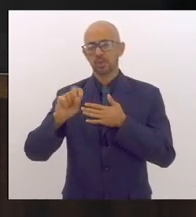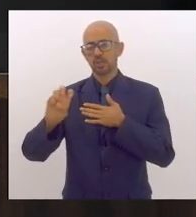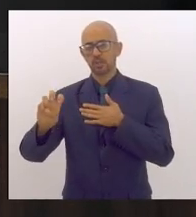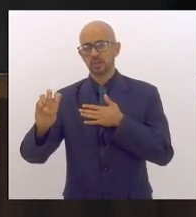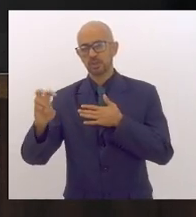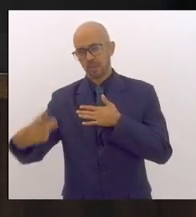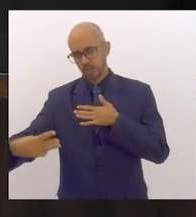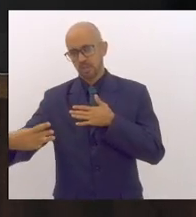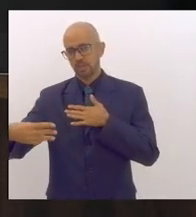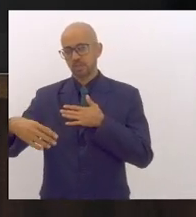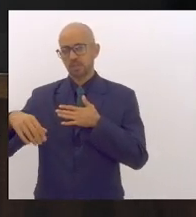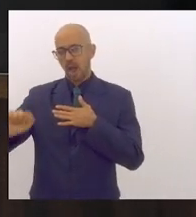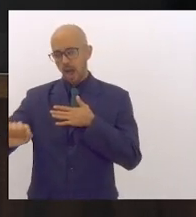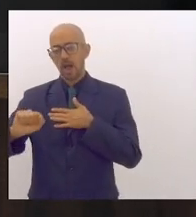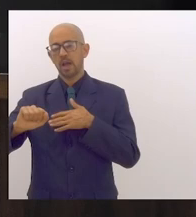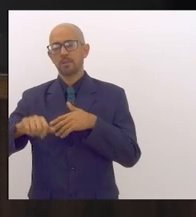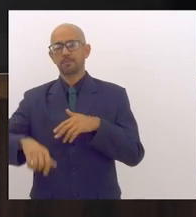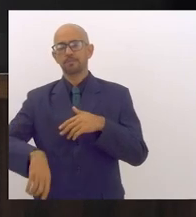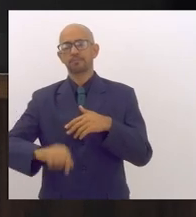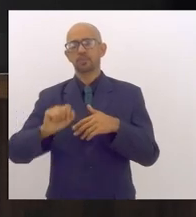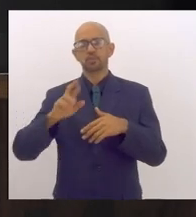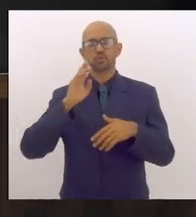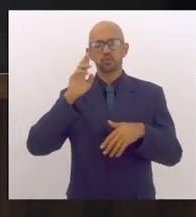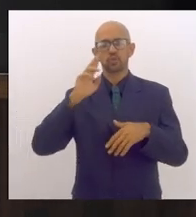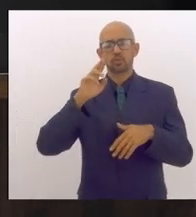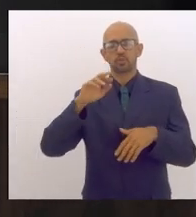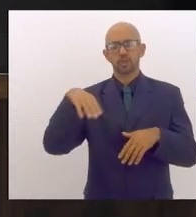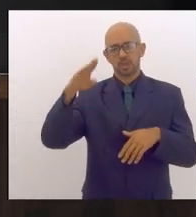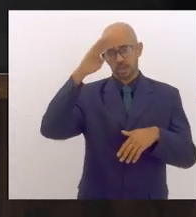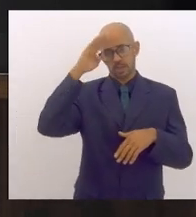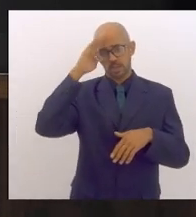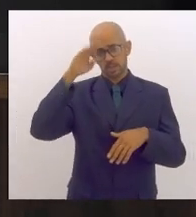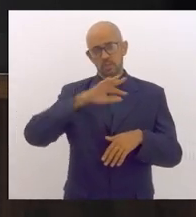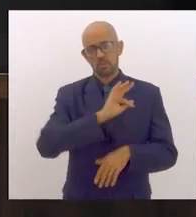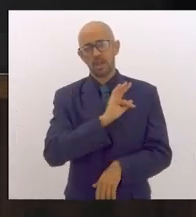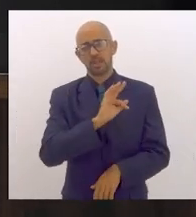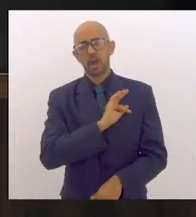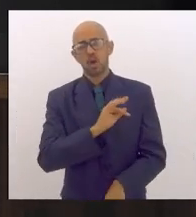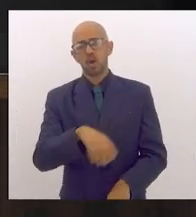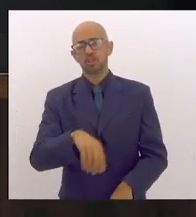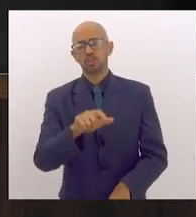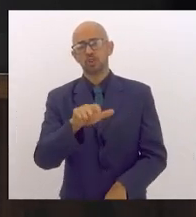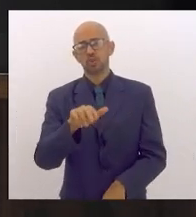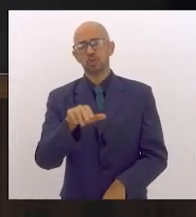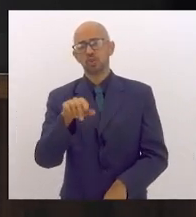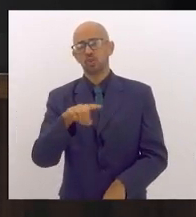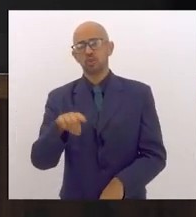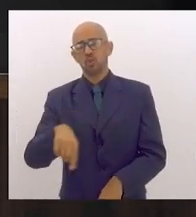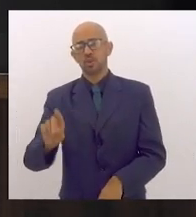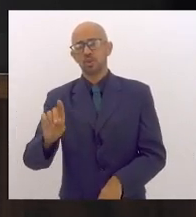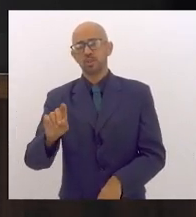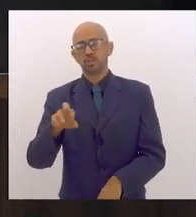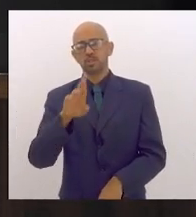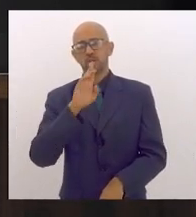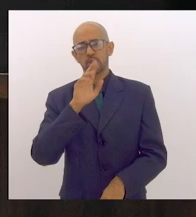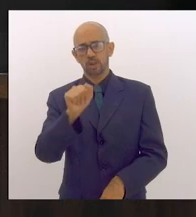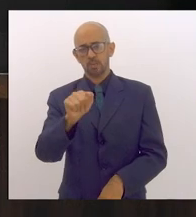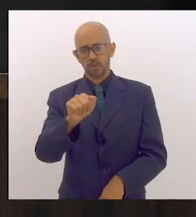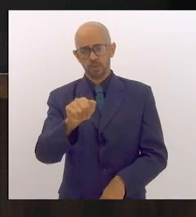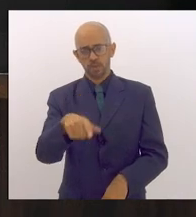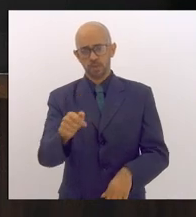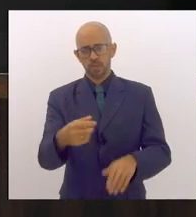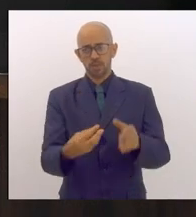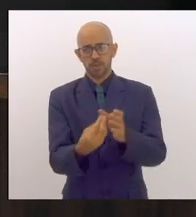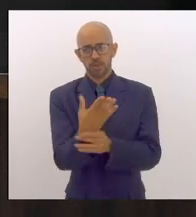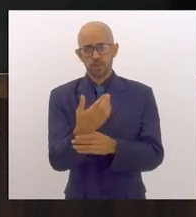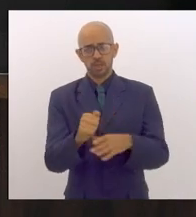40.883-A de 21, de autoria dos deputados Subtenente Bernardo, Luiz Paulo, Marta Rocha, Luiz Martins e Rodrigo Amorim, que estabelece procedimento